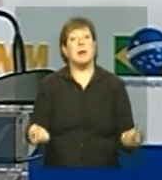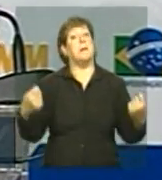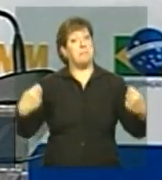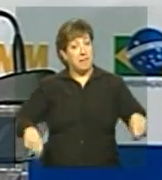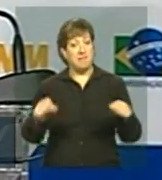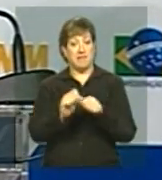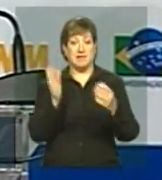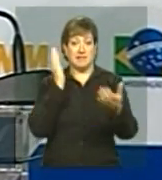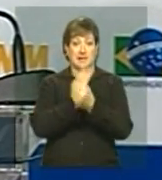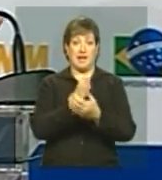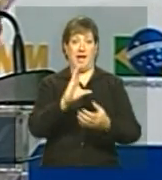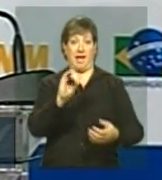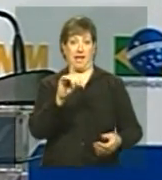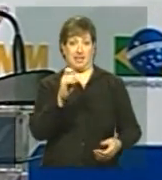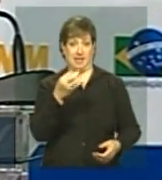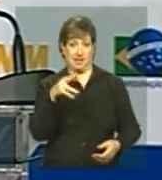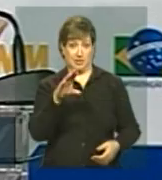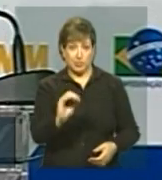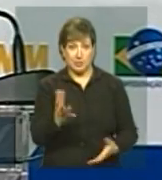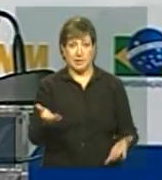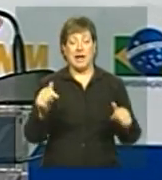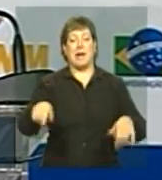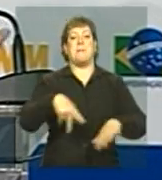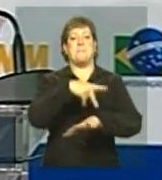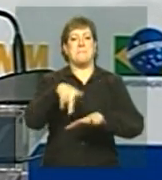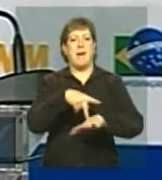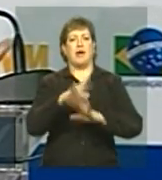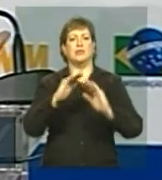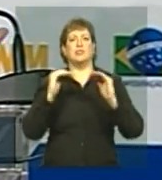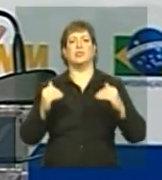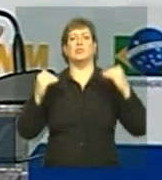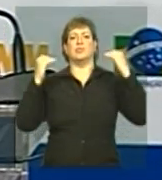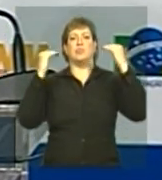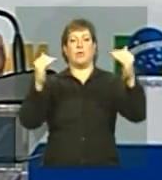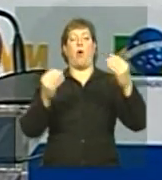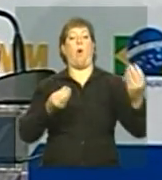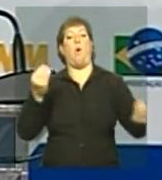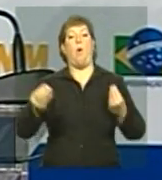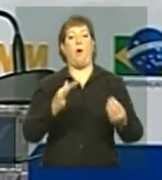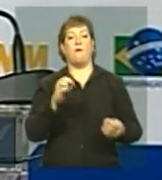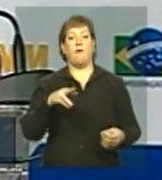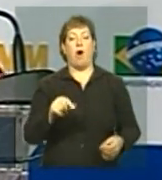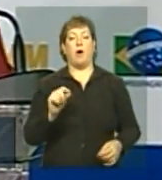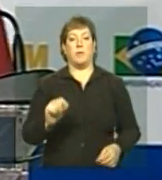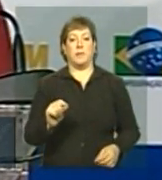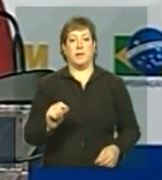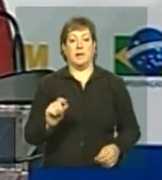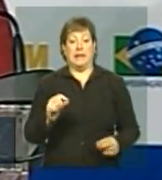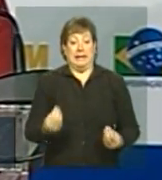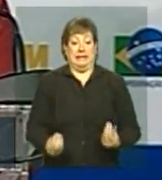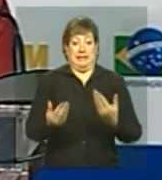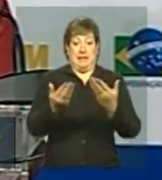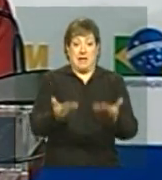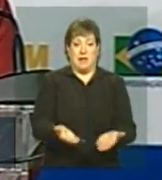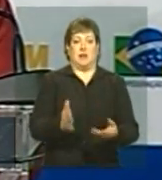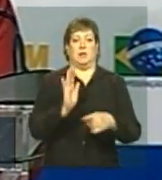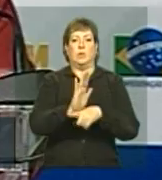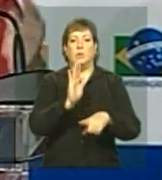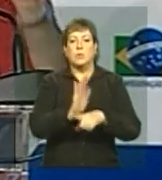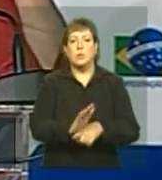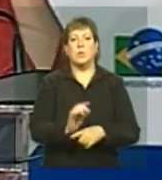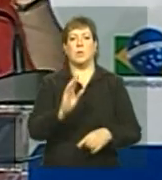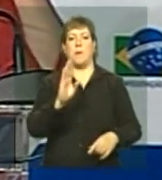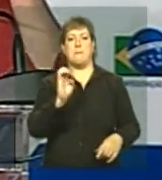temos de cadastrar. Esse país superou a forma de dar benefícios e benesses